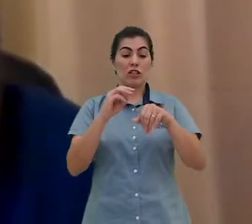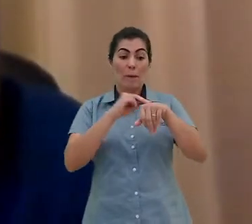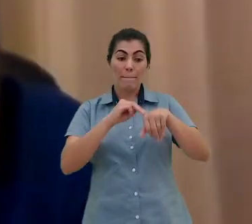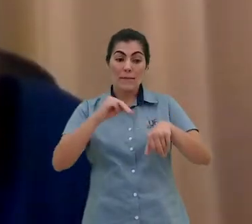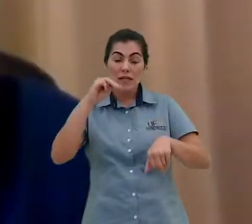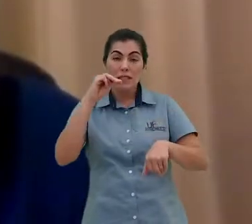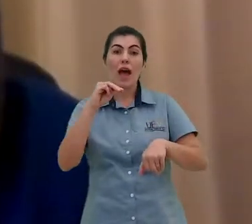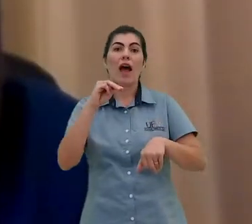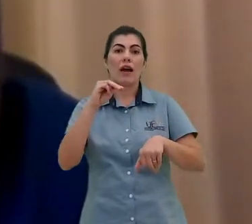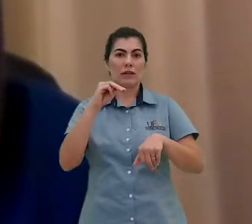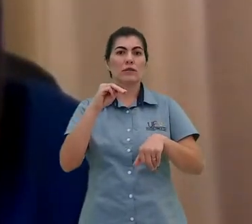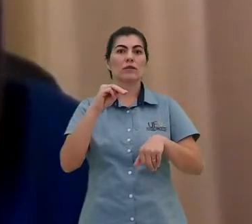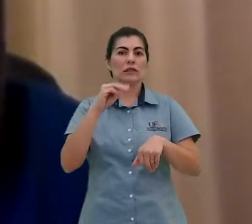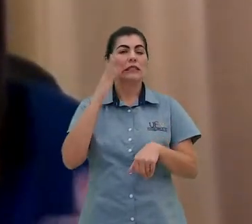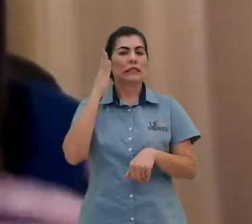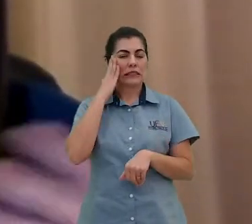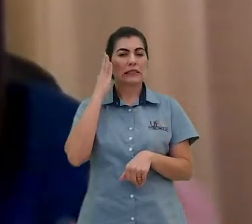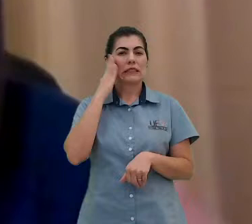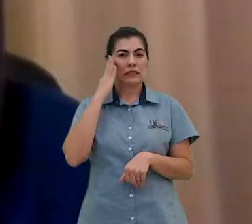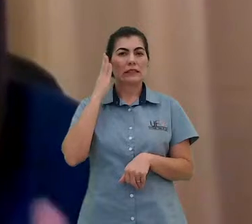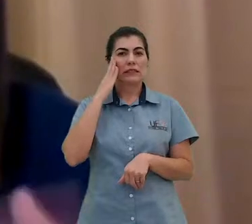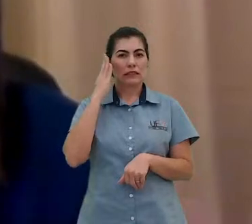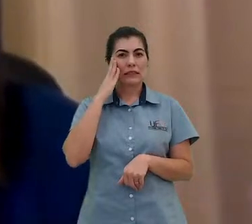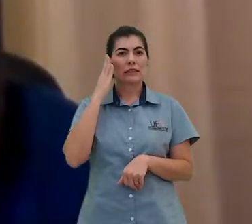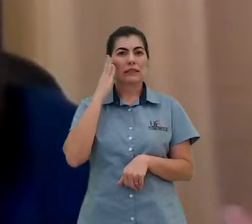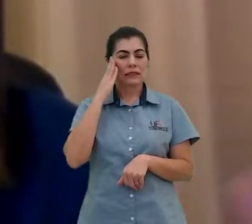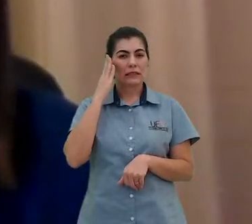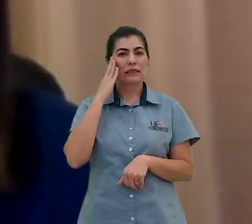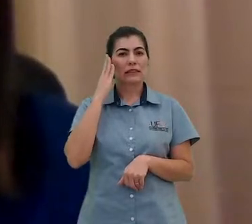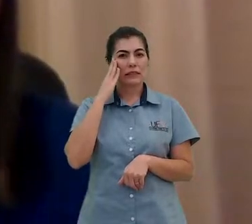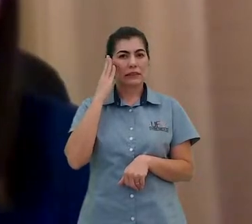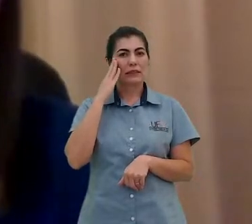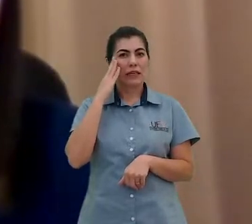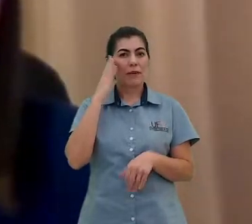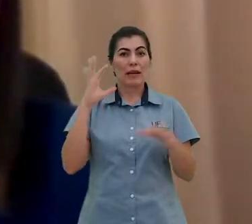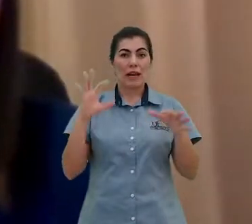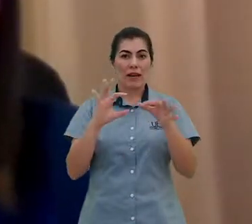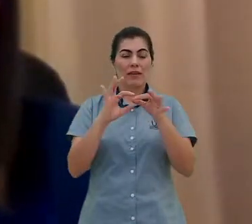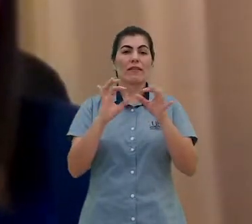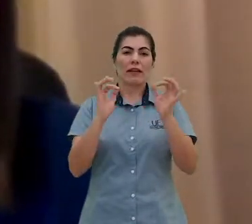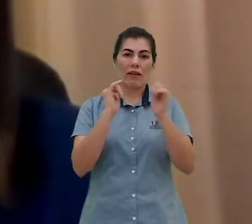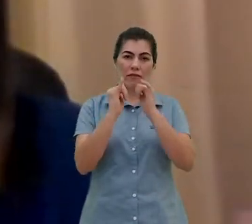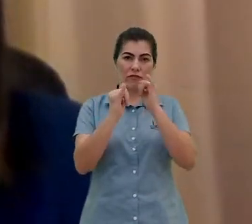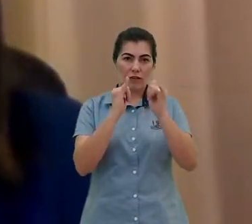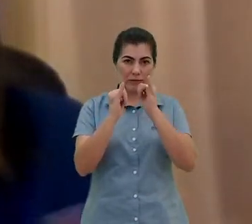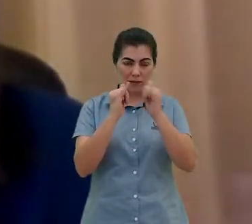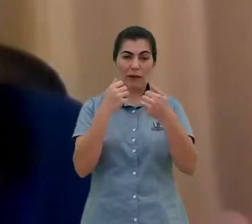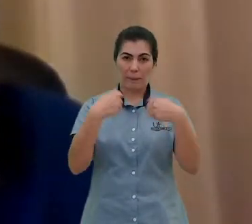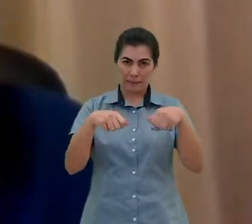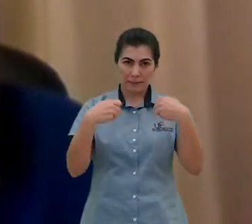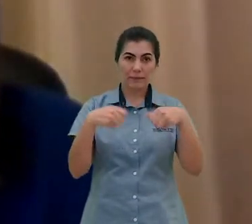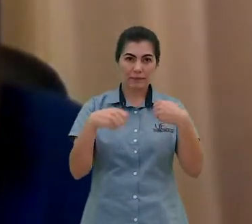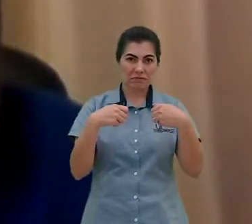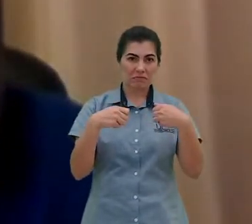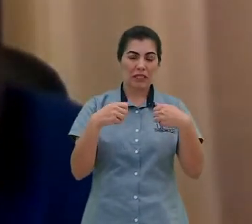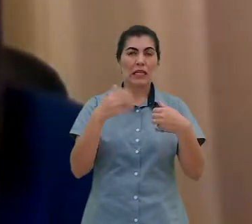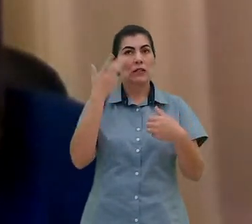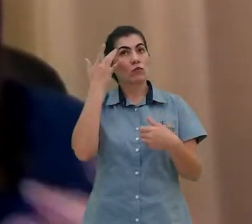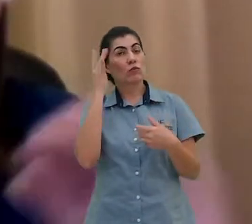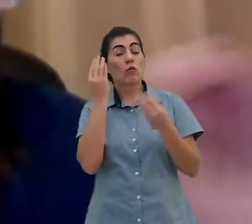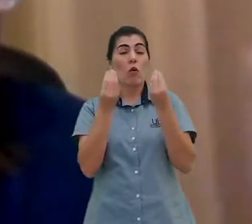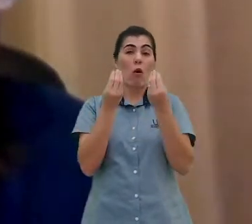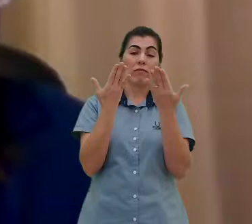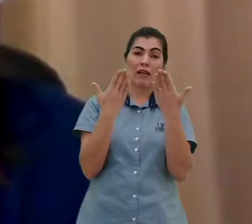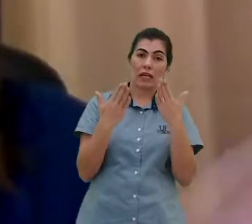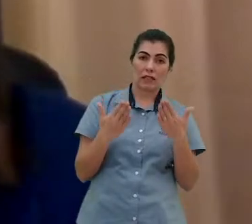mestrado, certamente vai, de alguma forma, lidar com dados. Tá? Não interessa como vai analisar.